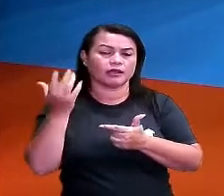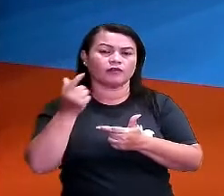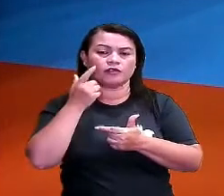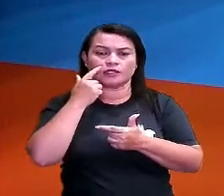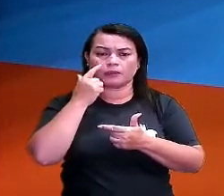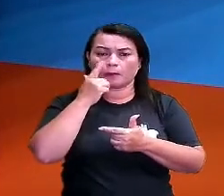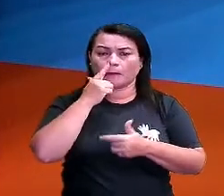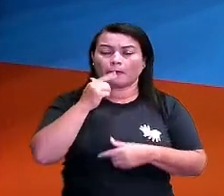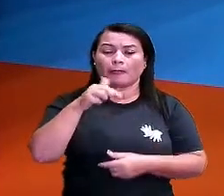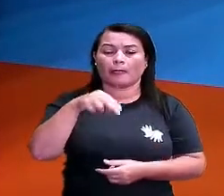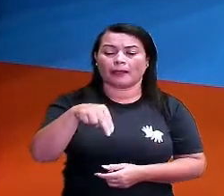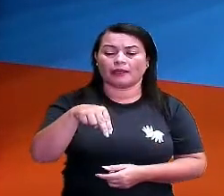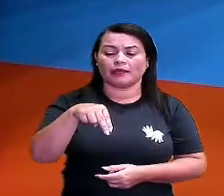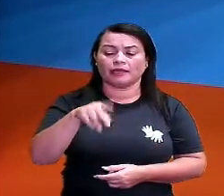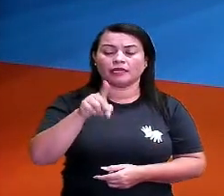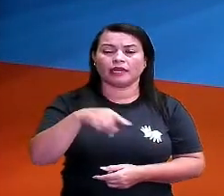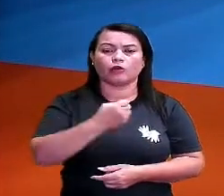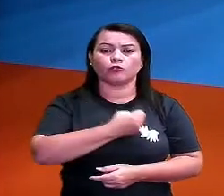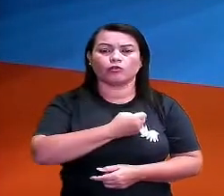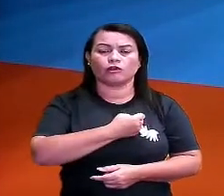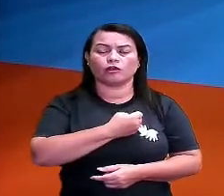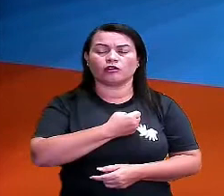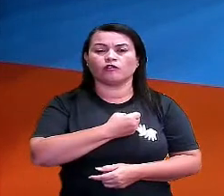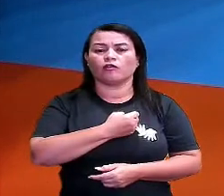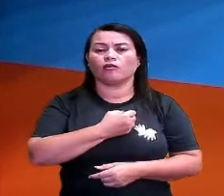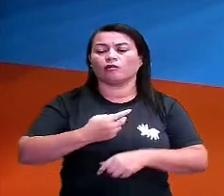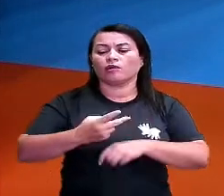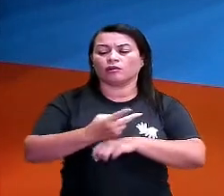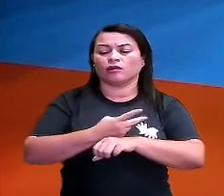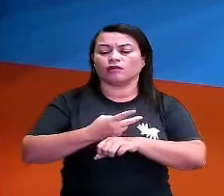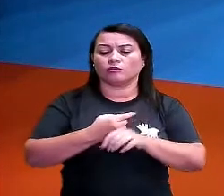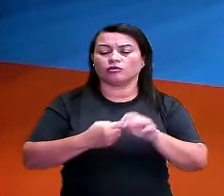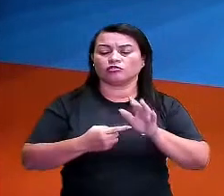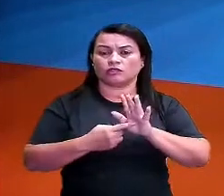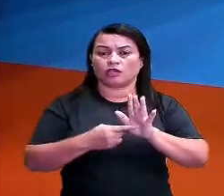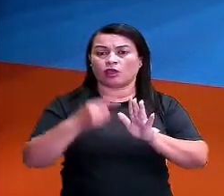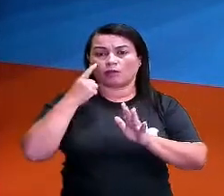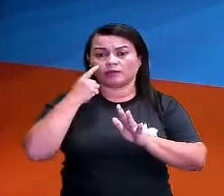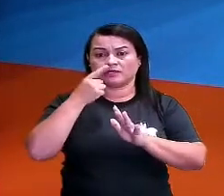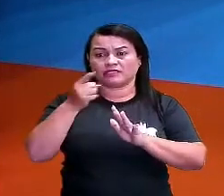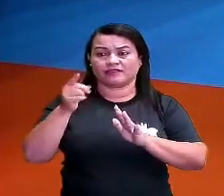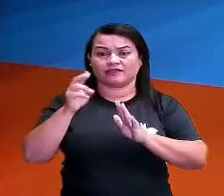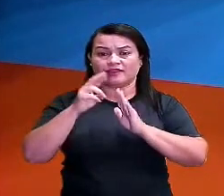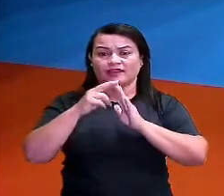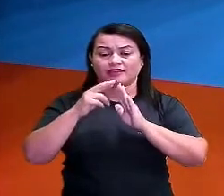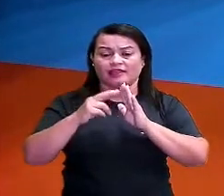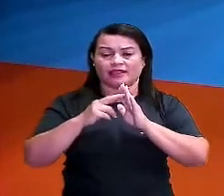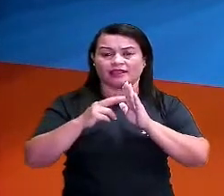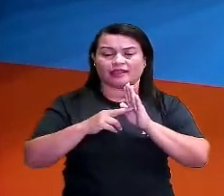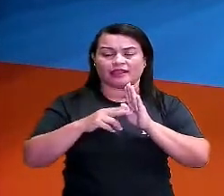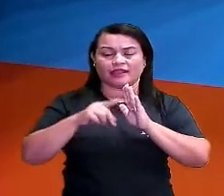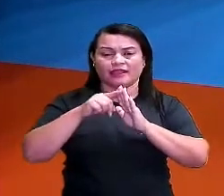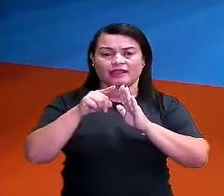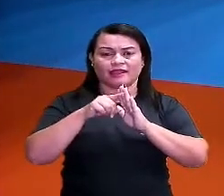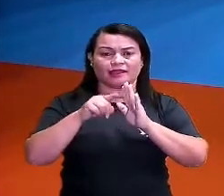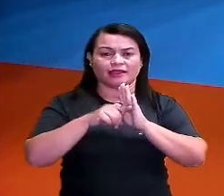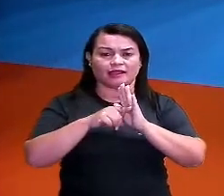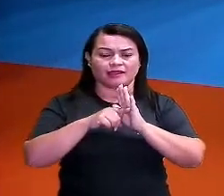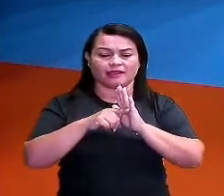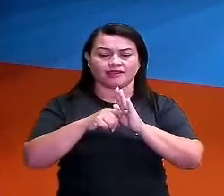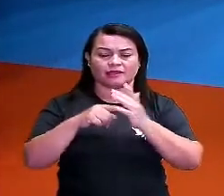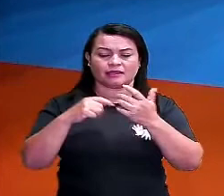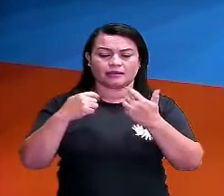aqui, ó, N é o número que a gente vai procurar, que eu vou representar aqui. Olha lá a formulazinha que eu trouxe, sem a